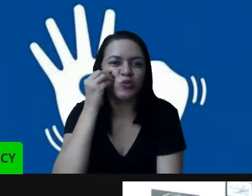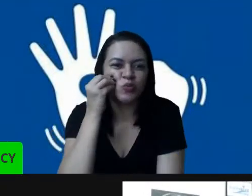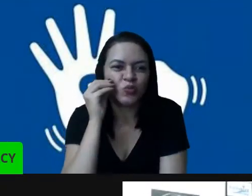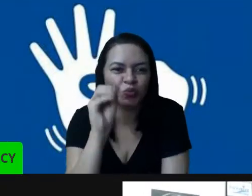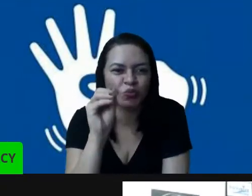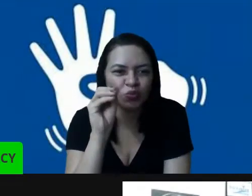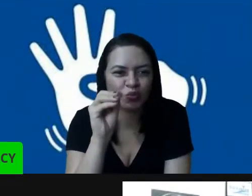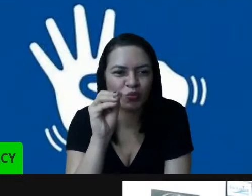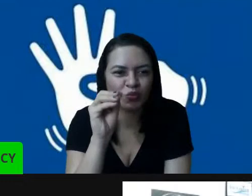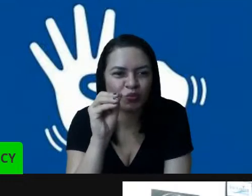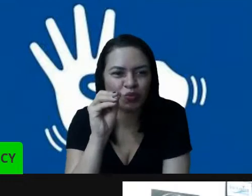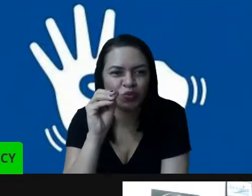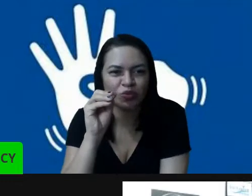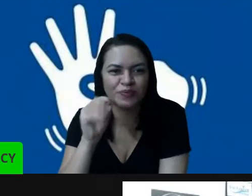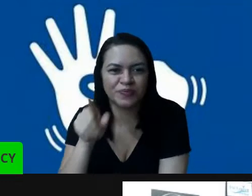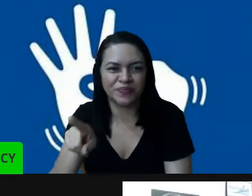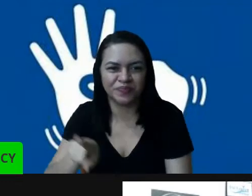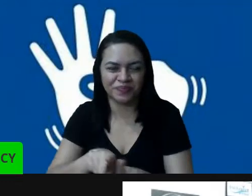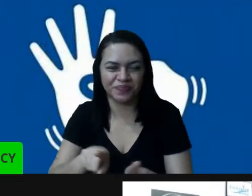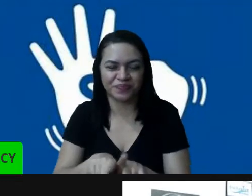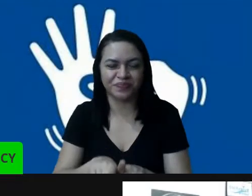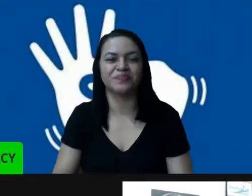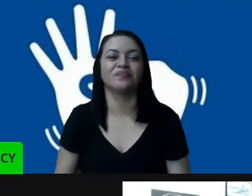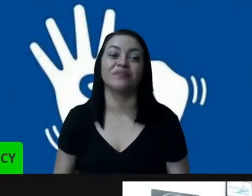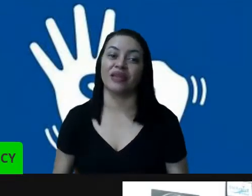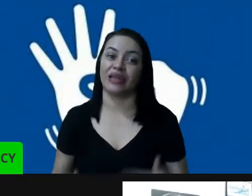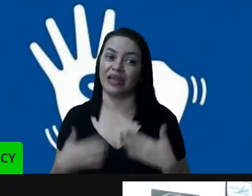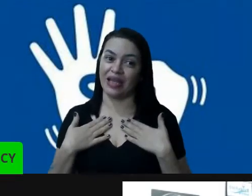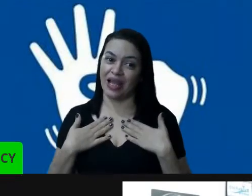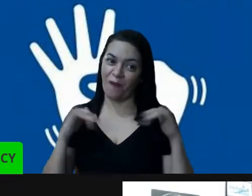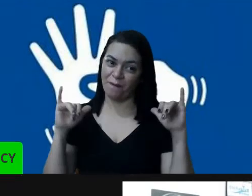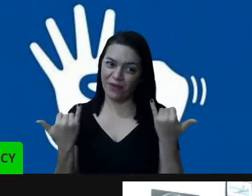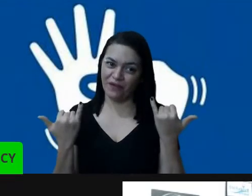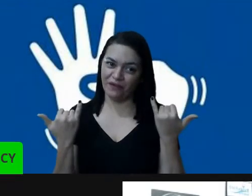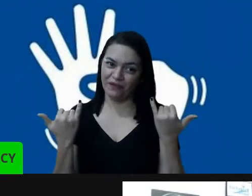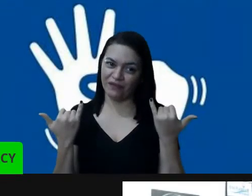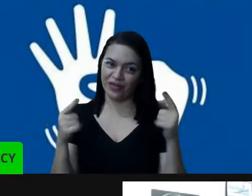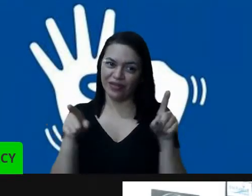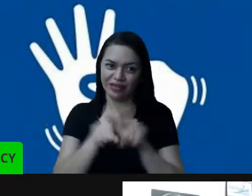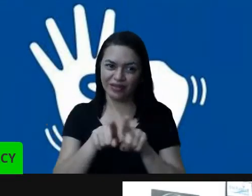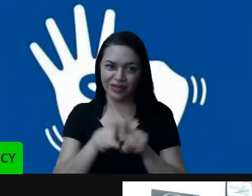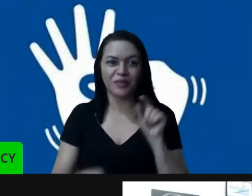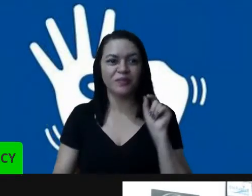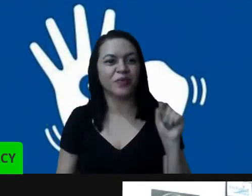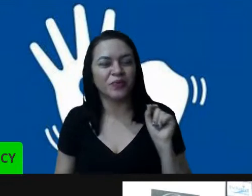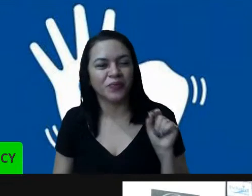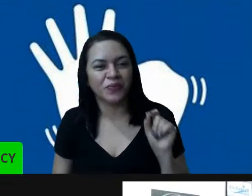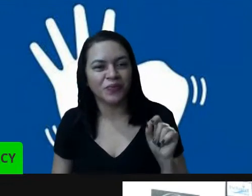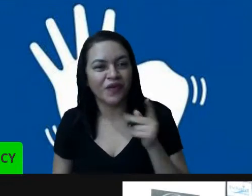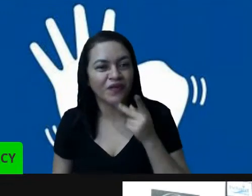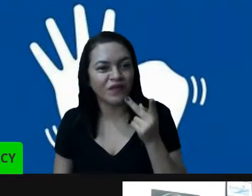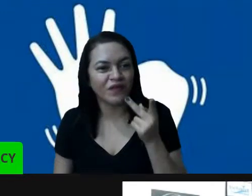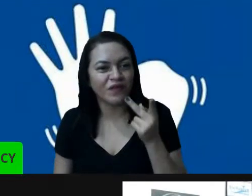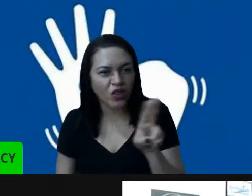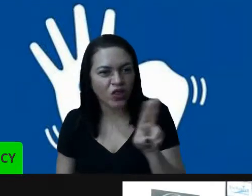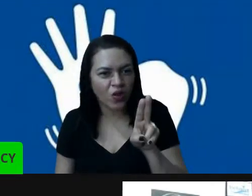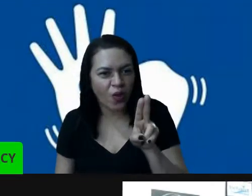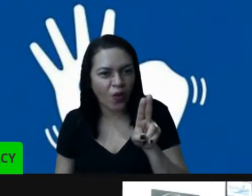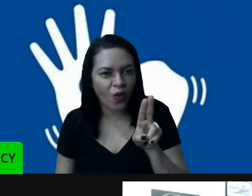Ótimo. Então, eu já aproveito também, aqui a gente vai, tem problema de a gente falar de nomes, não, mas assim,